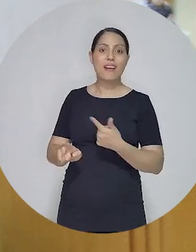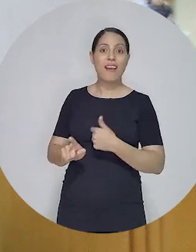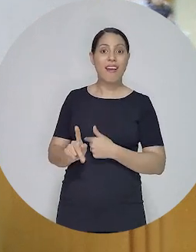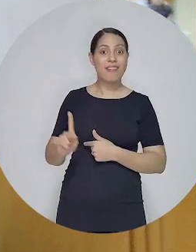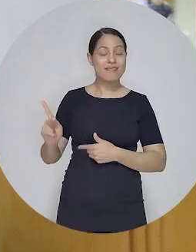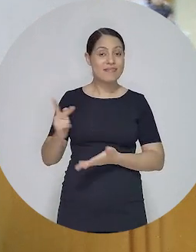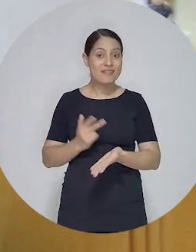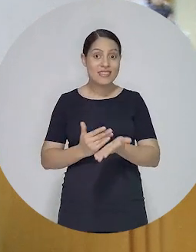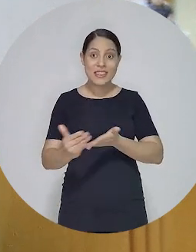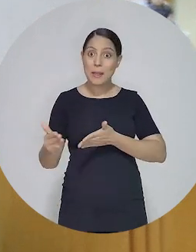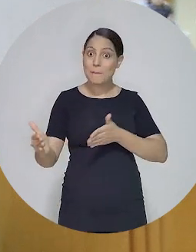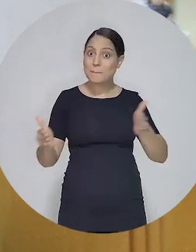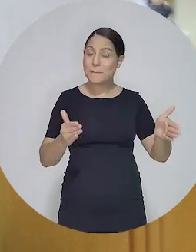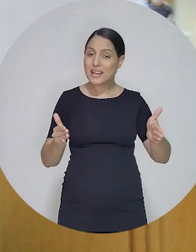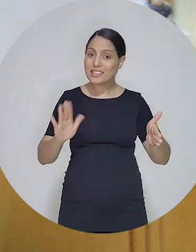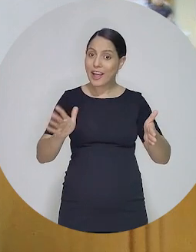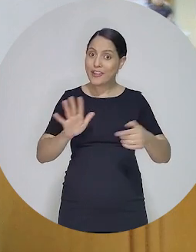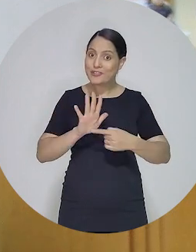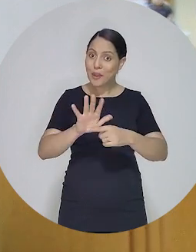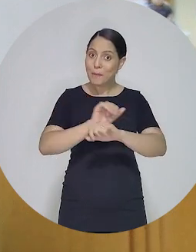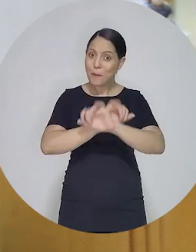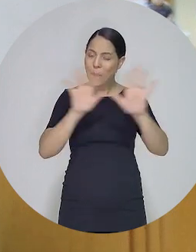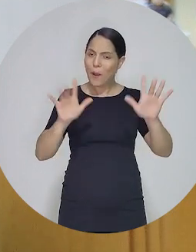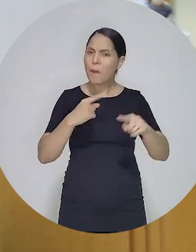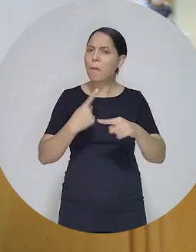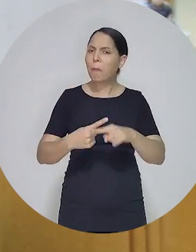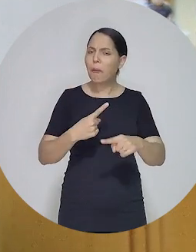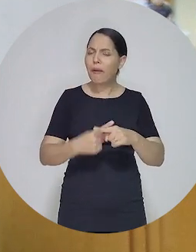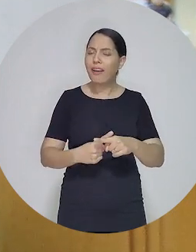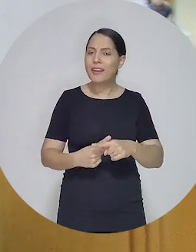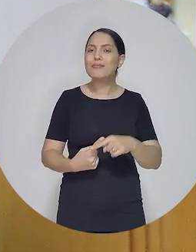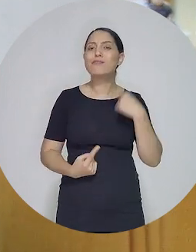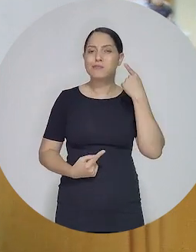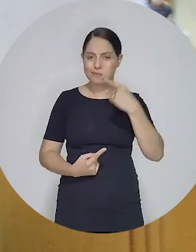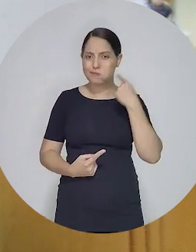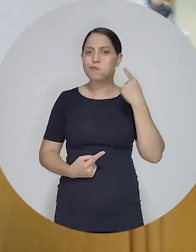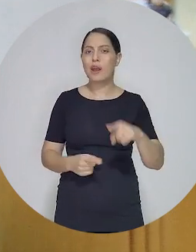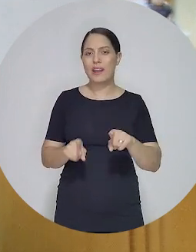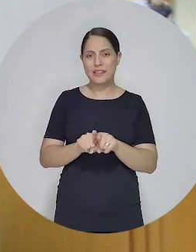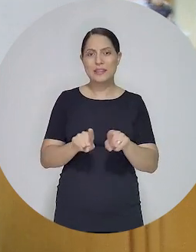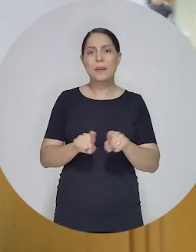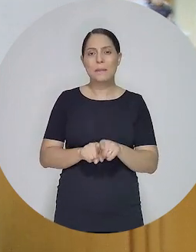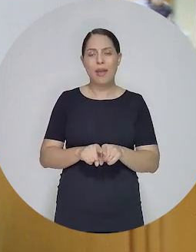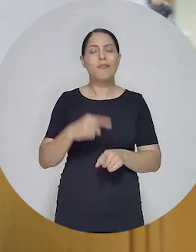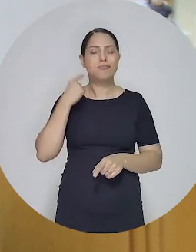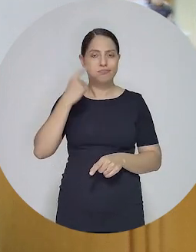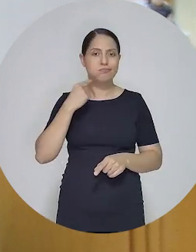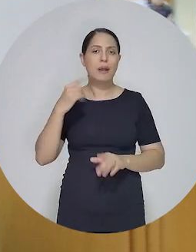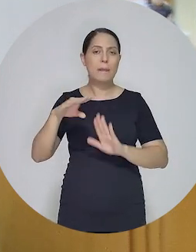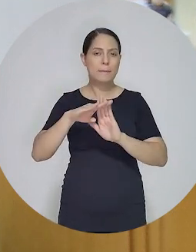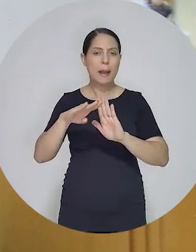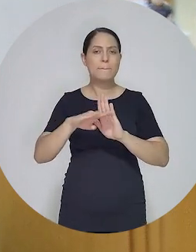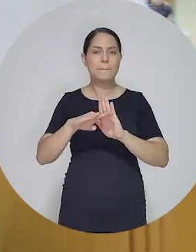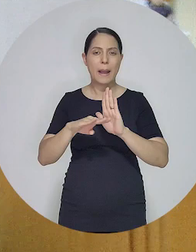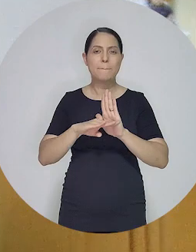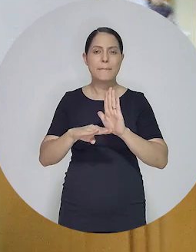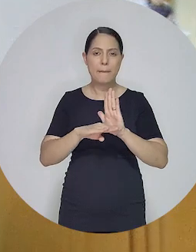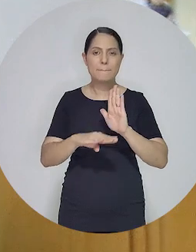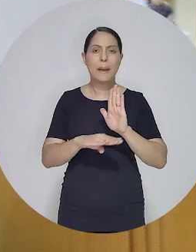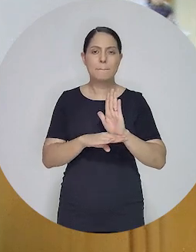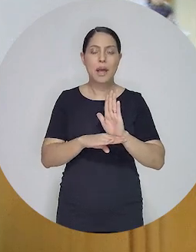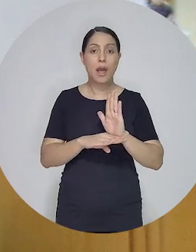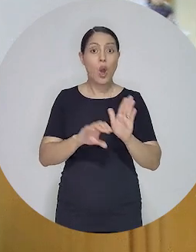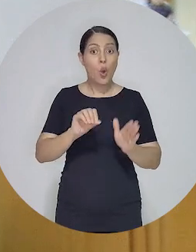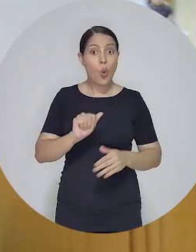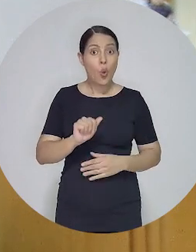já demonstrou nesse início de mandato. Início de mandato em que a advocacia, a OAB tem se dedicado às pautas